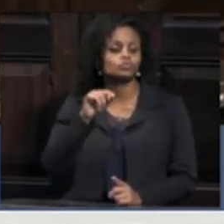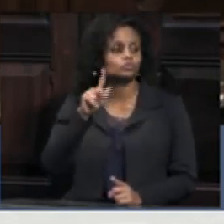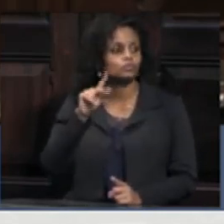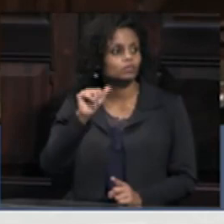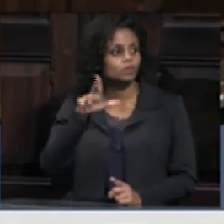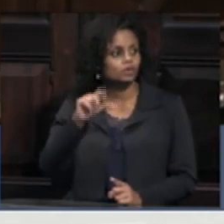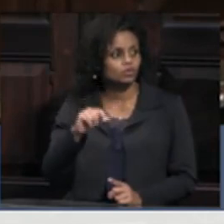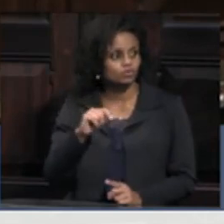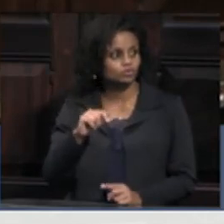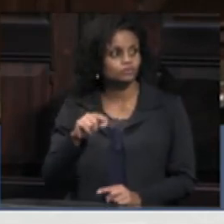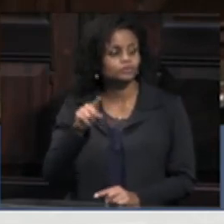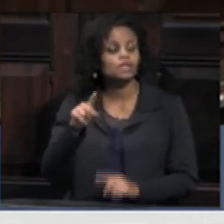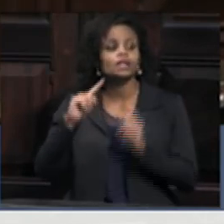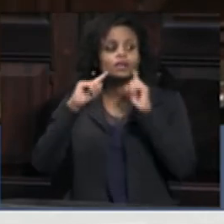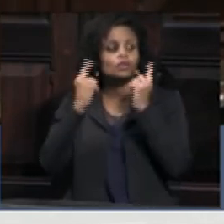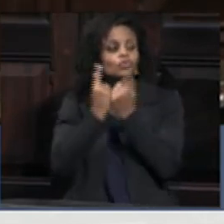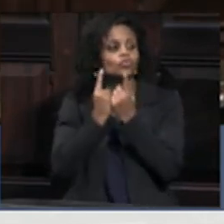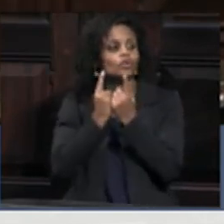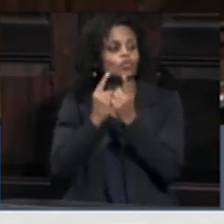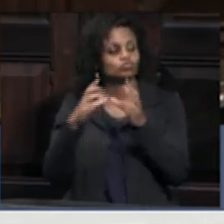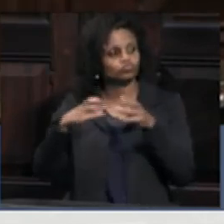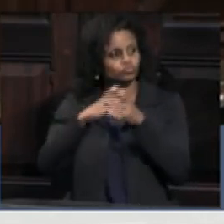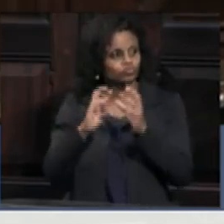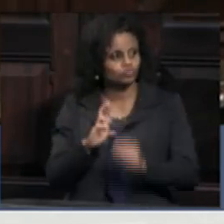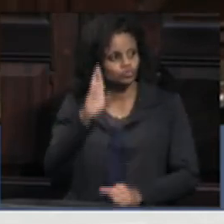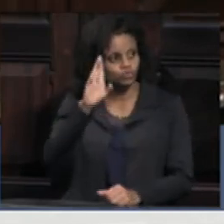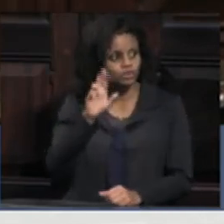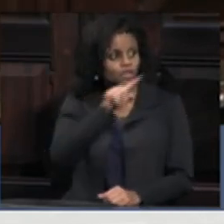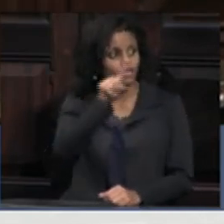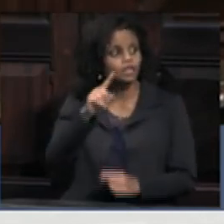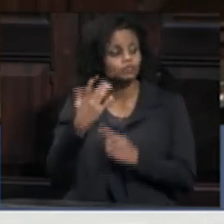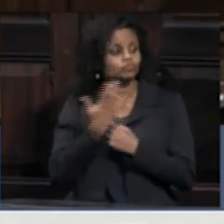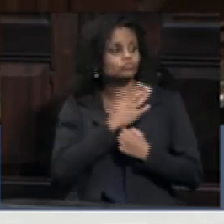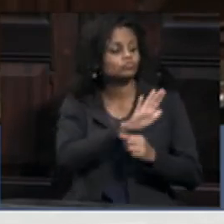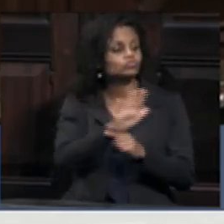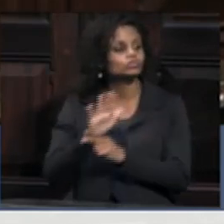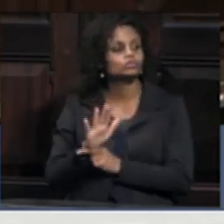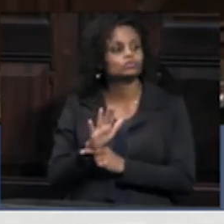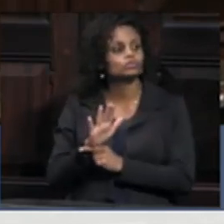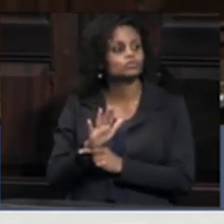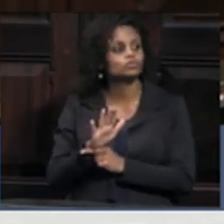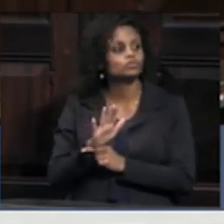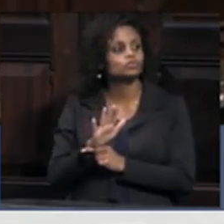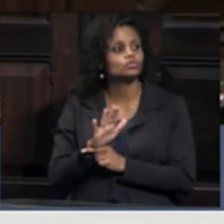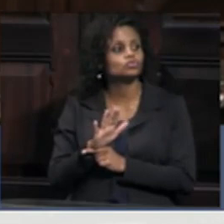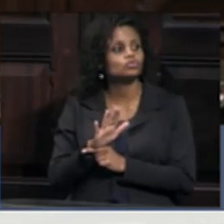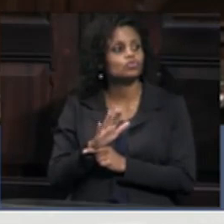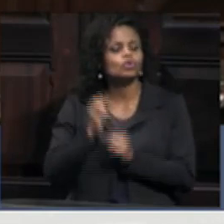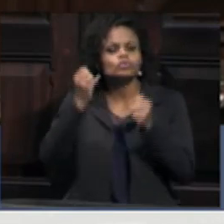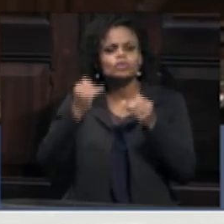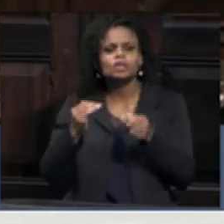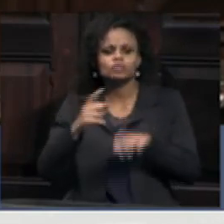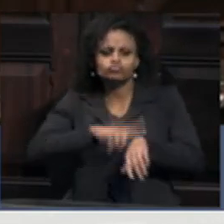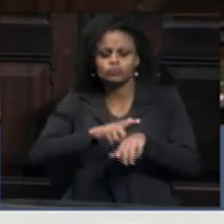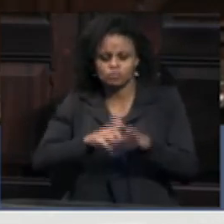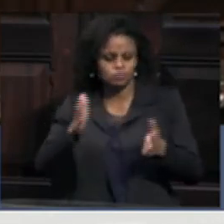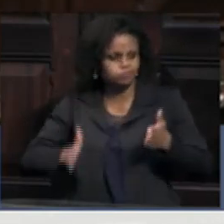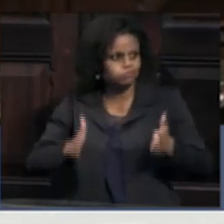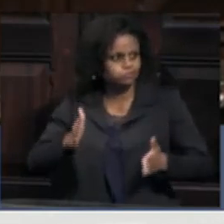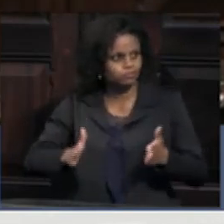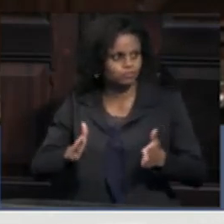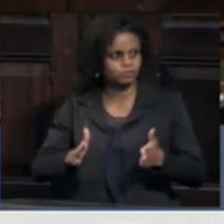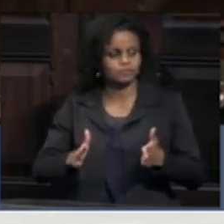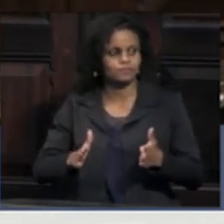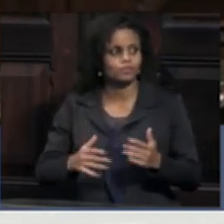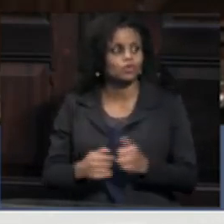Rocha, durante a reunião do Colégio de Líderes, nos ajudou com um dado sobre prazo, lembrando que esse